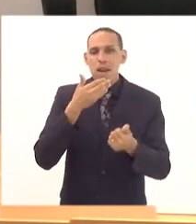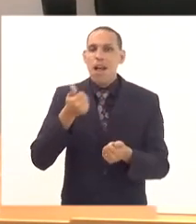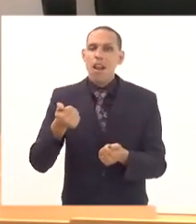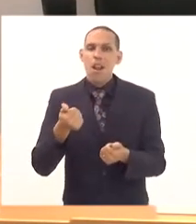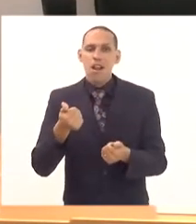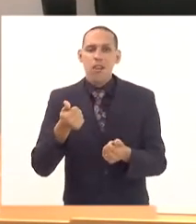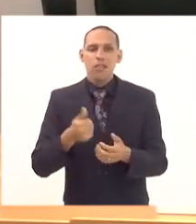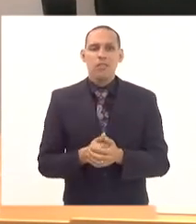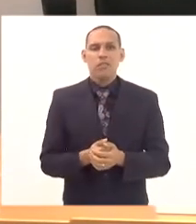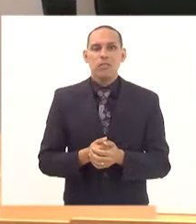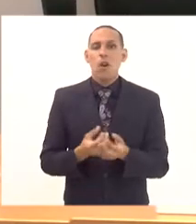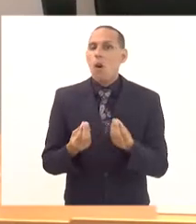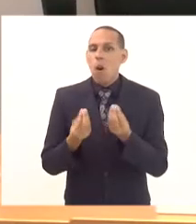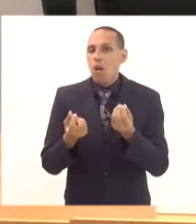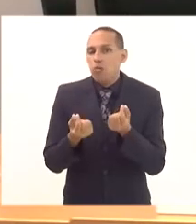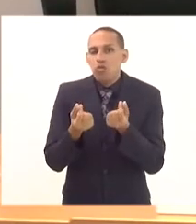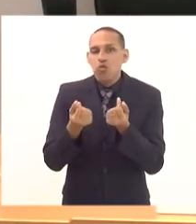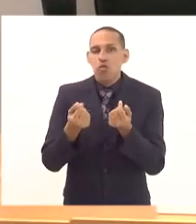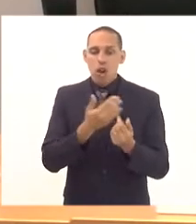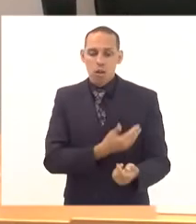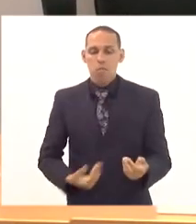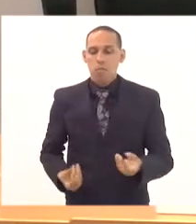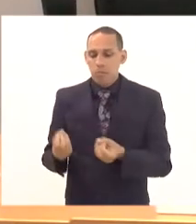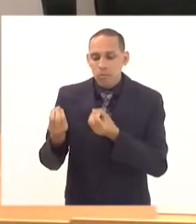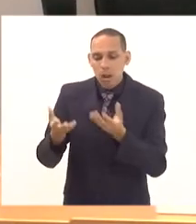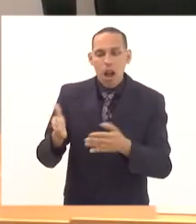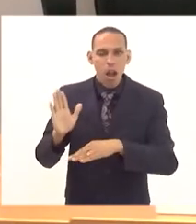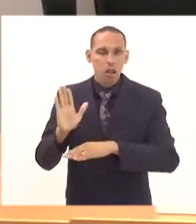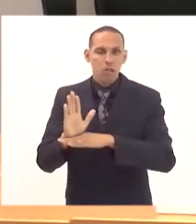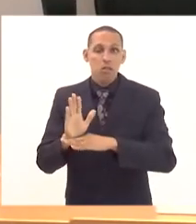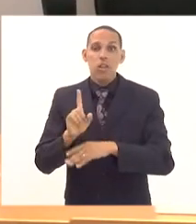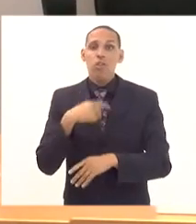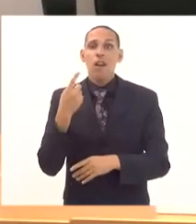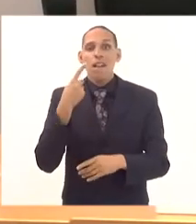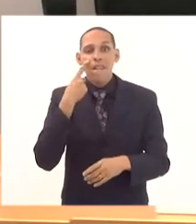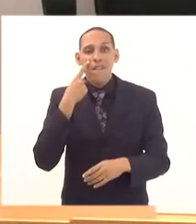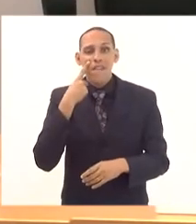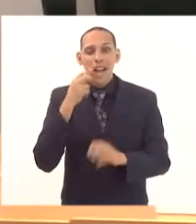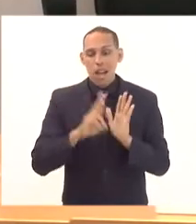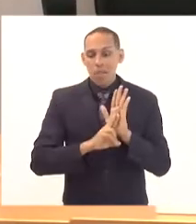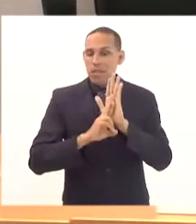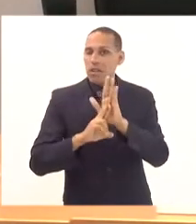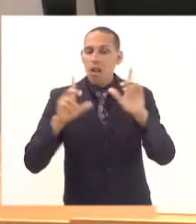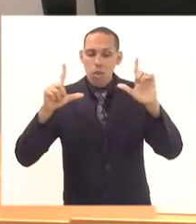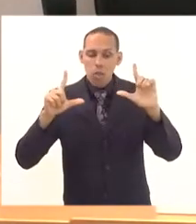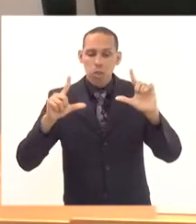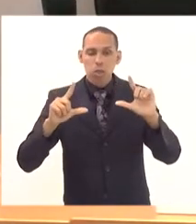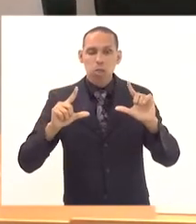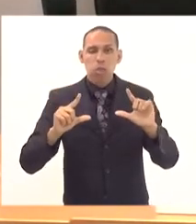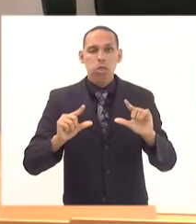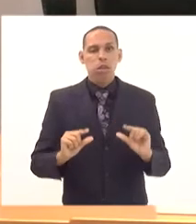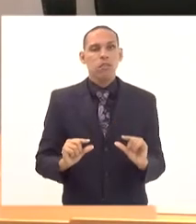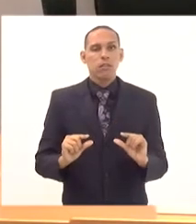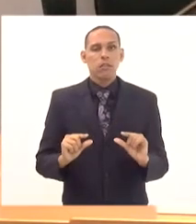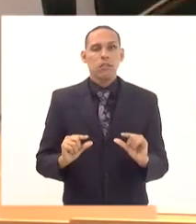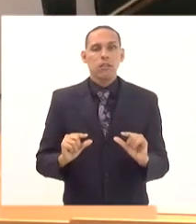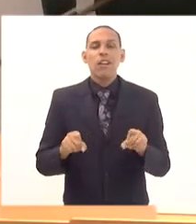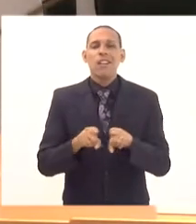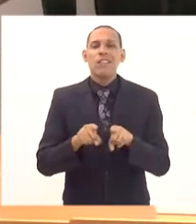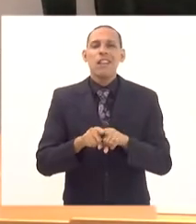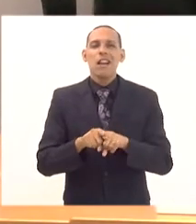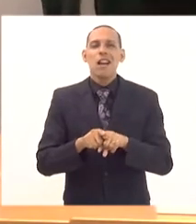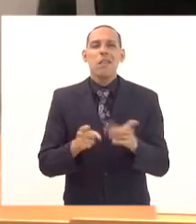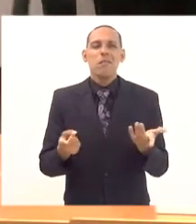financiamento e no financiamento público de lá para cá nós acompanhamos a redução da representatividade na programação a militarização